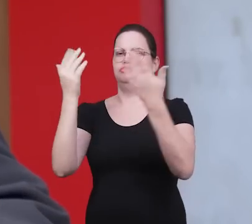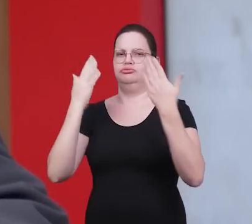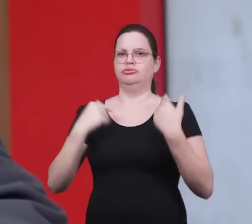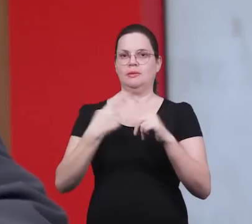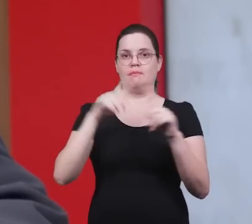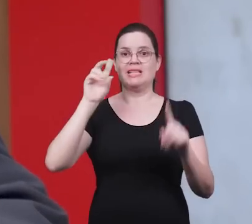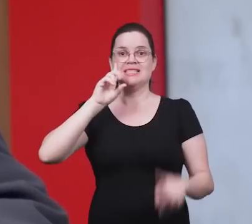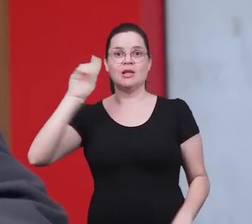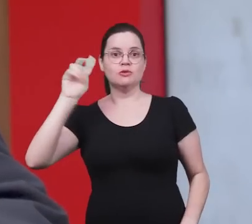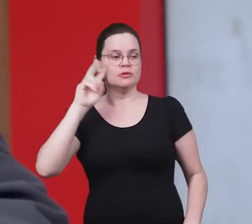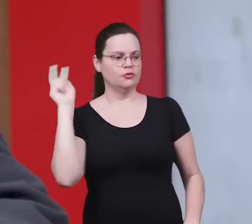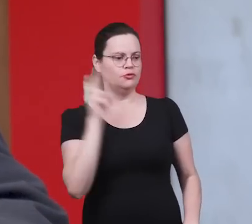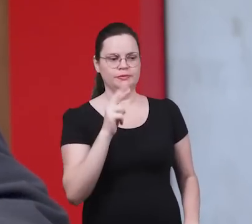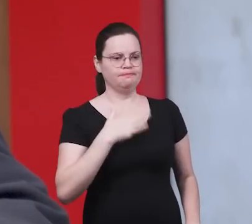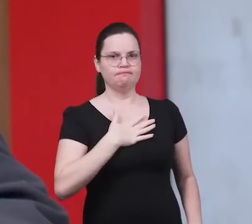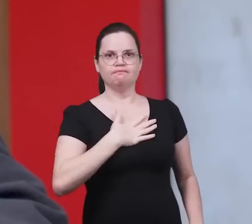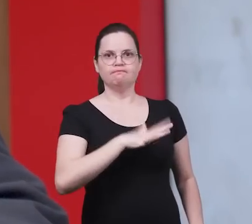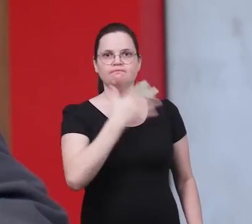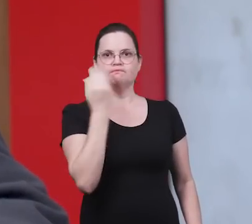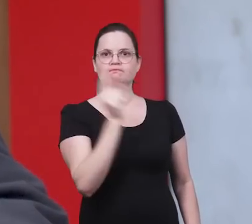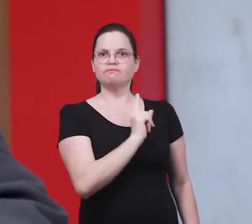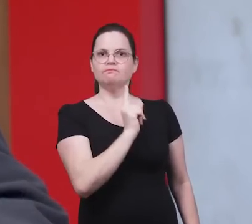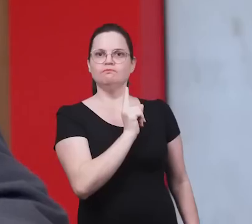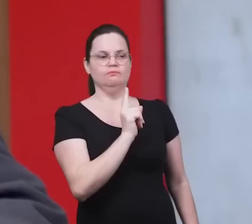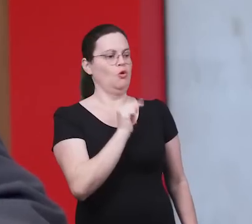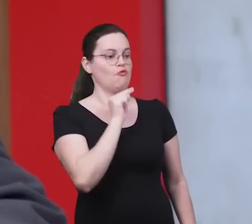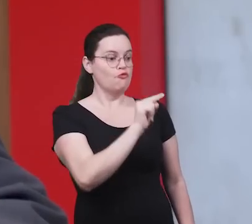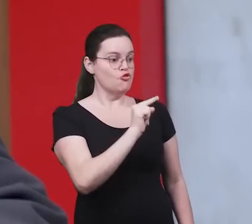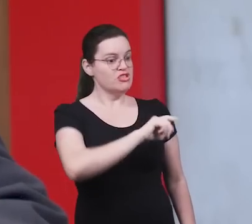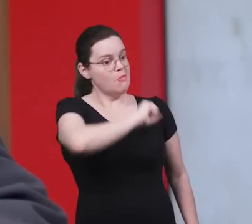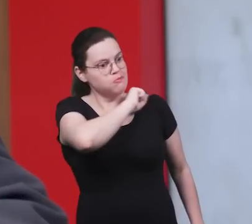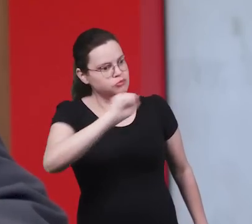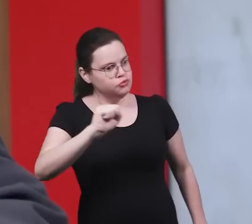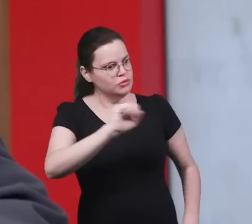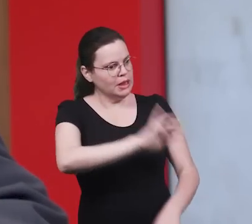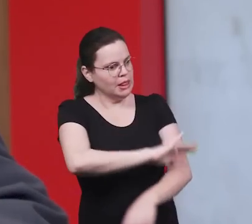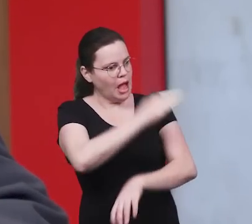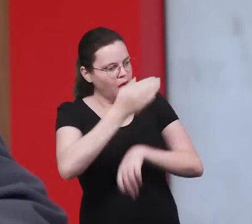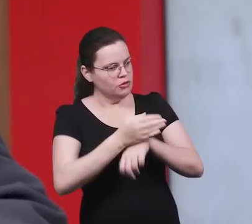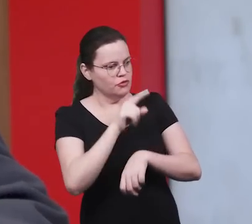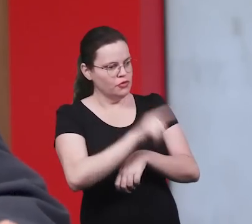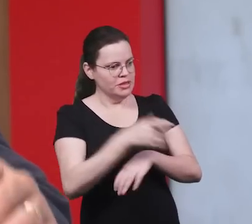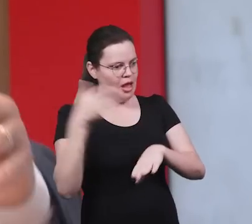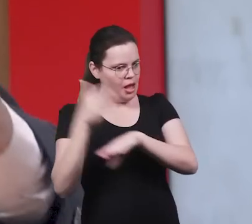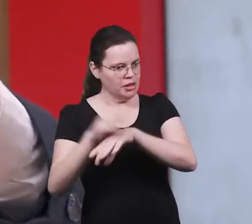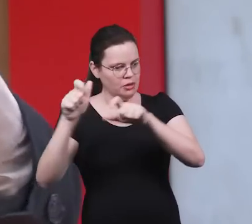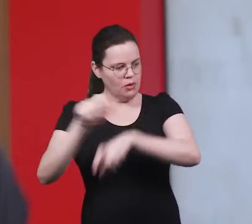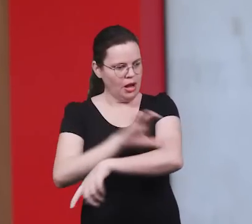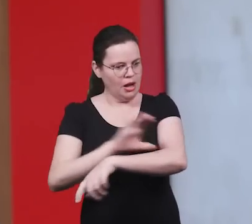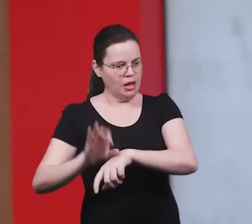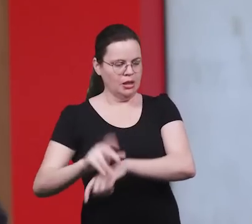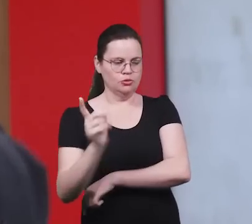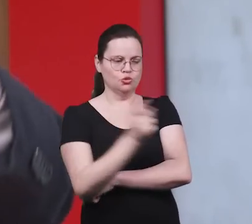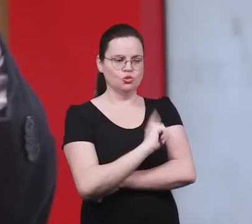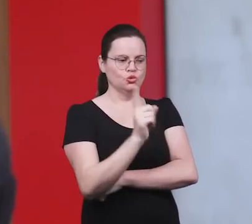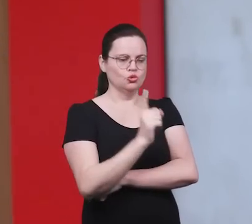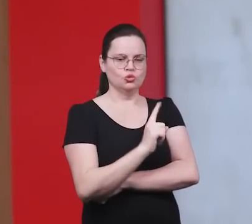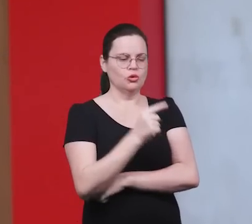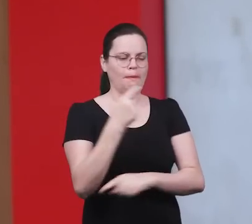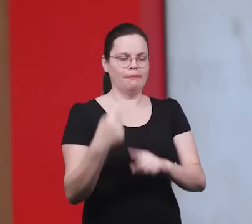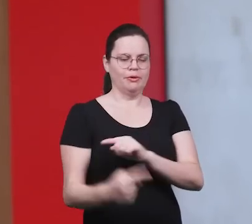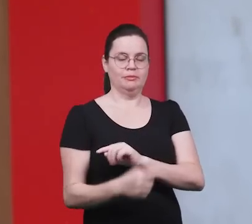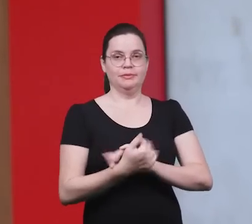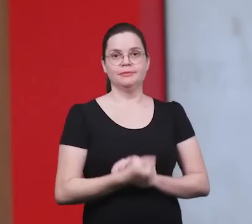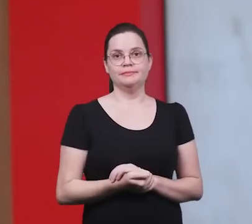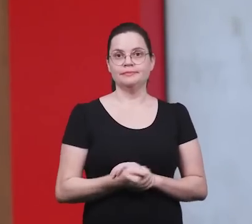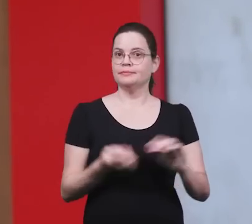terra prometida por causa de ter ferido a rocha. O que acontece? Moisés tinha tanto amor, tanto desejo